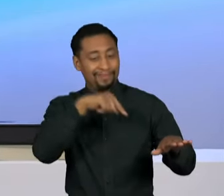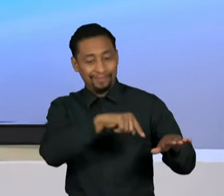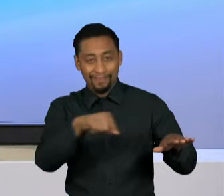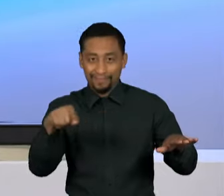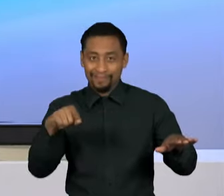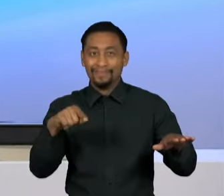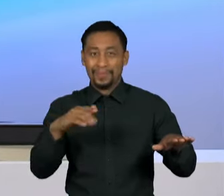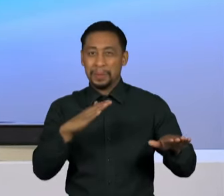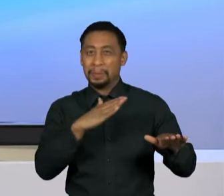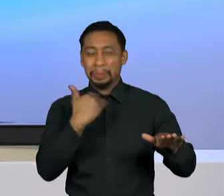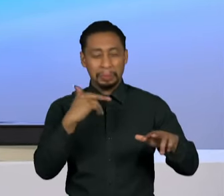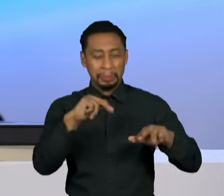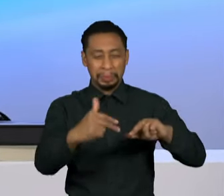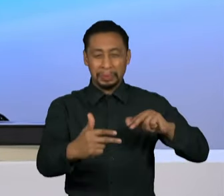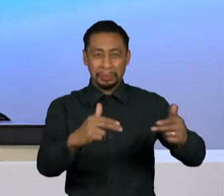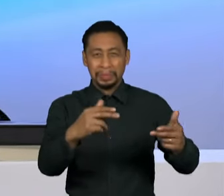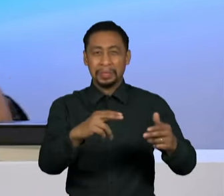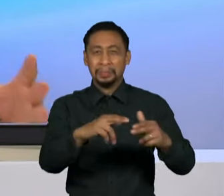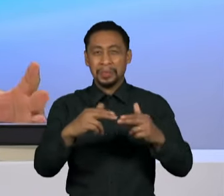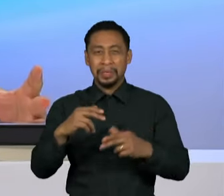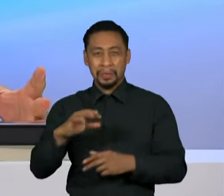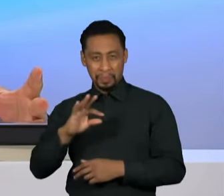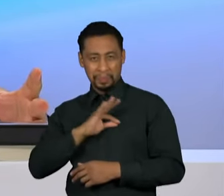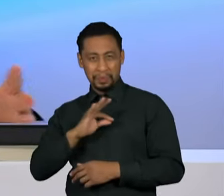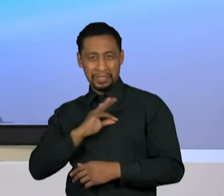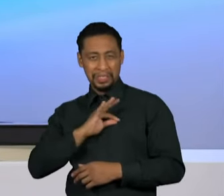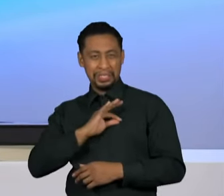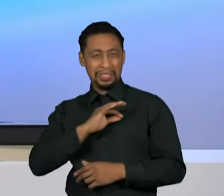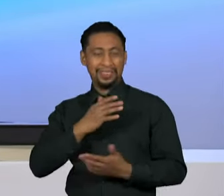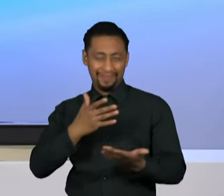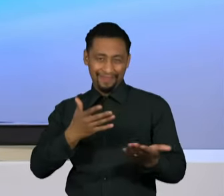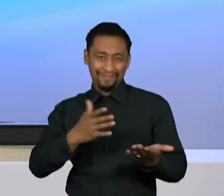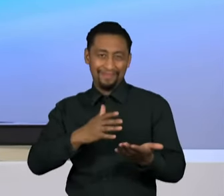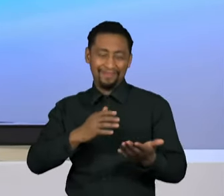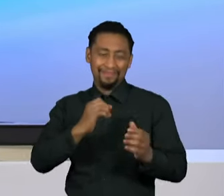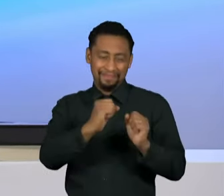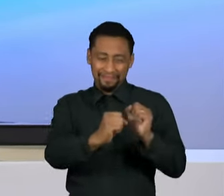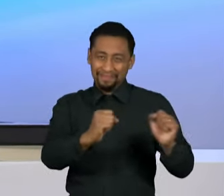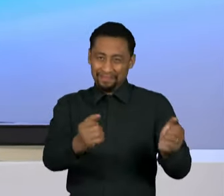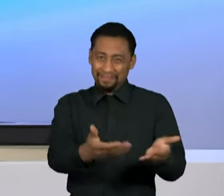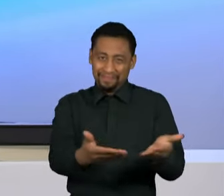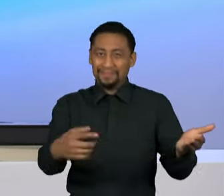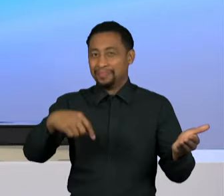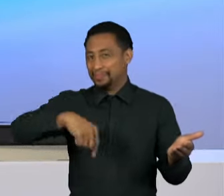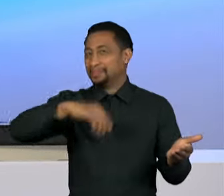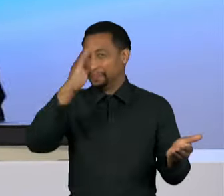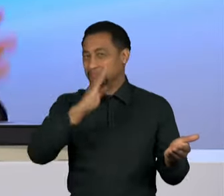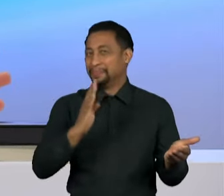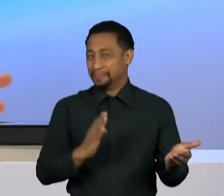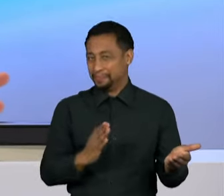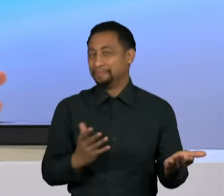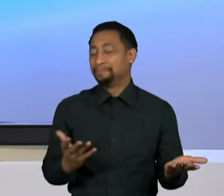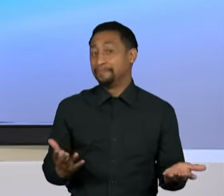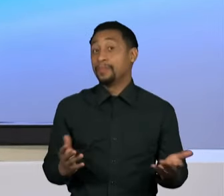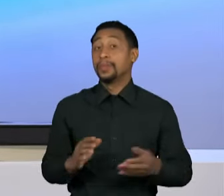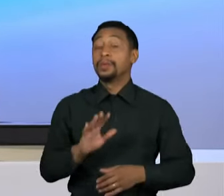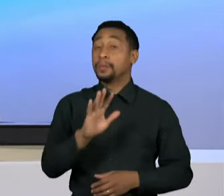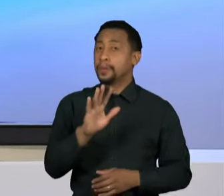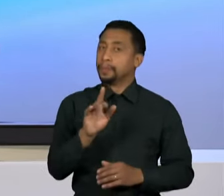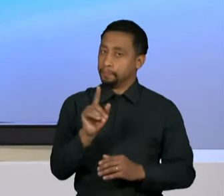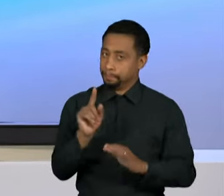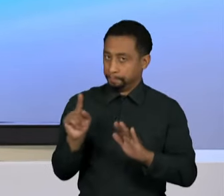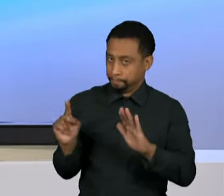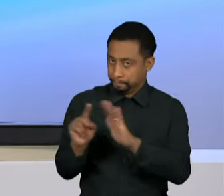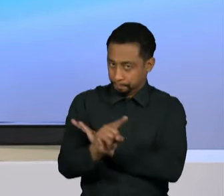mortas pela polícia nos últimos dias no Brasil. A minha pergunta é, de um lado,